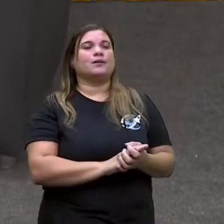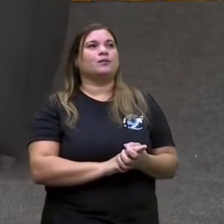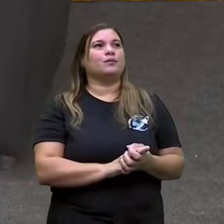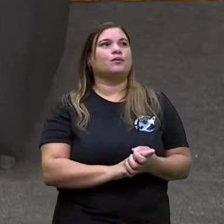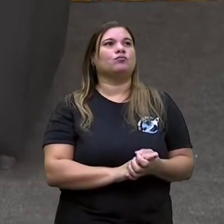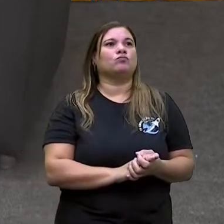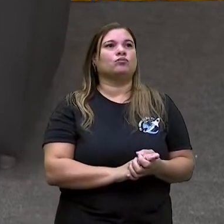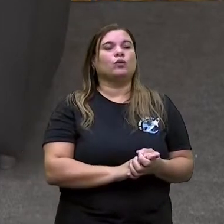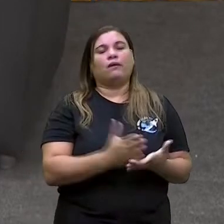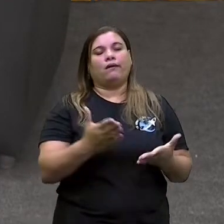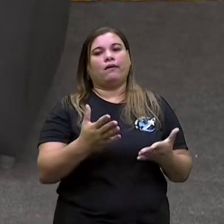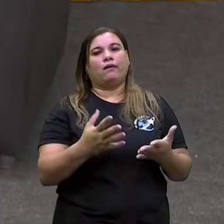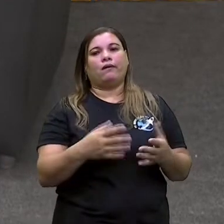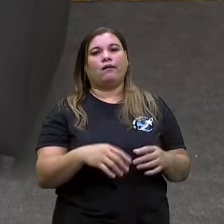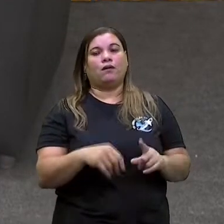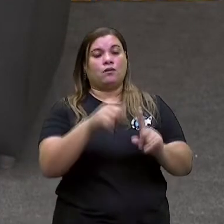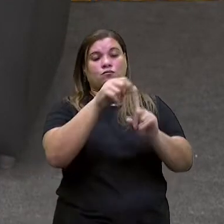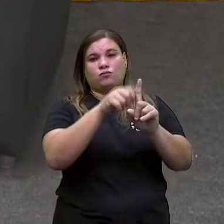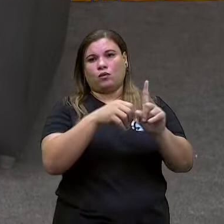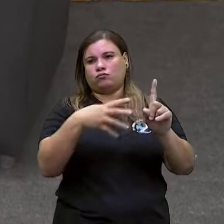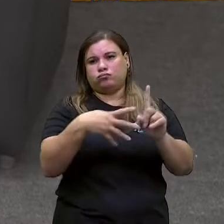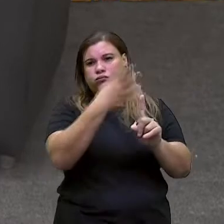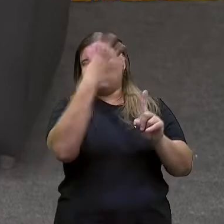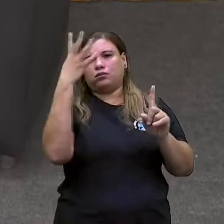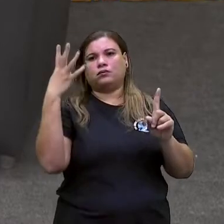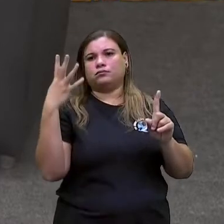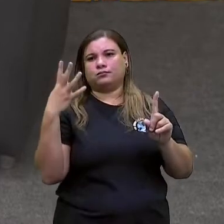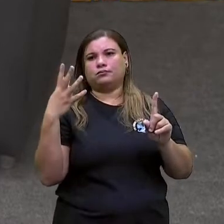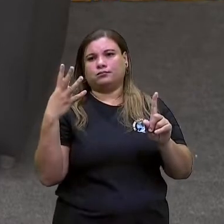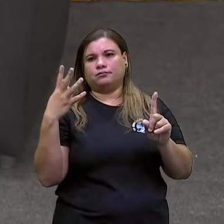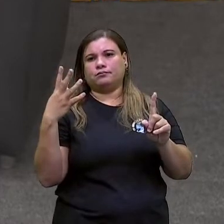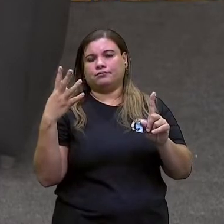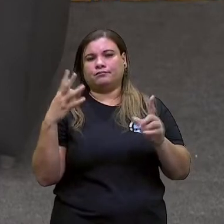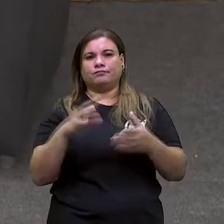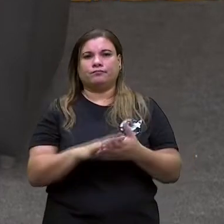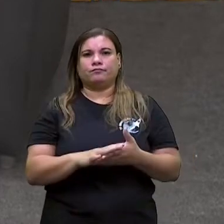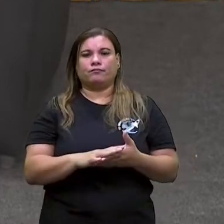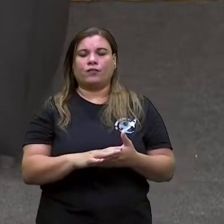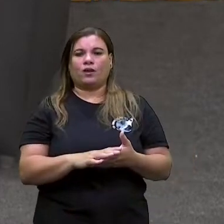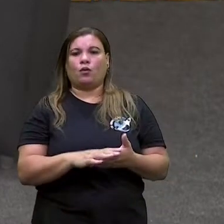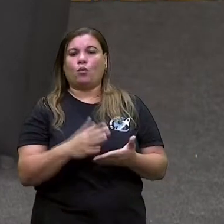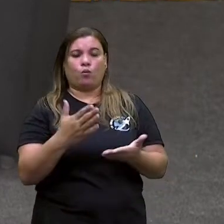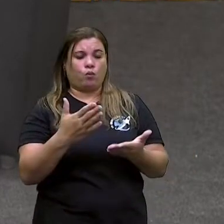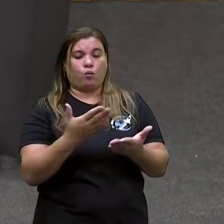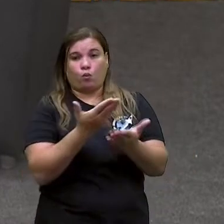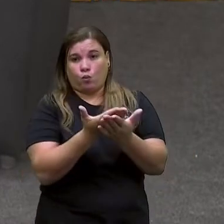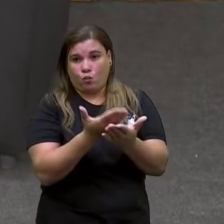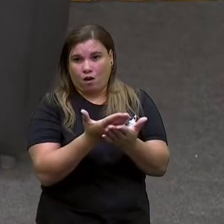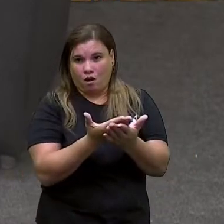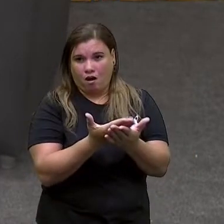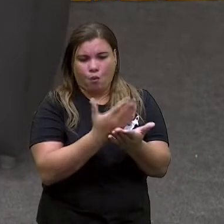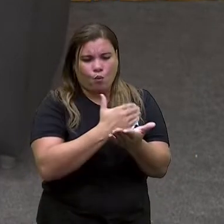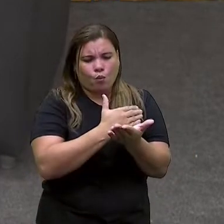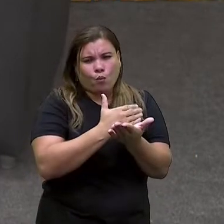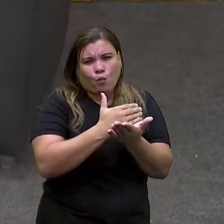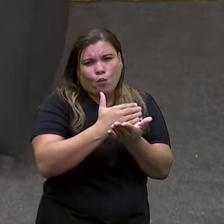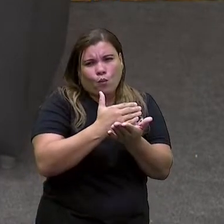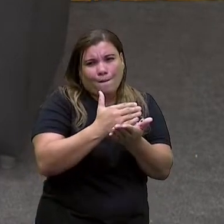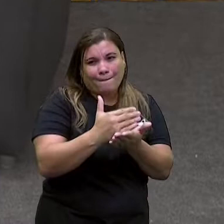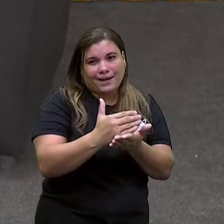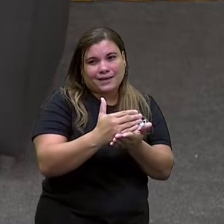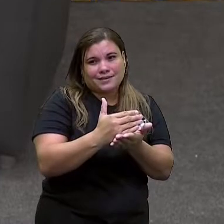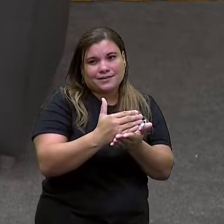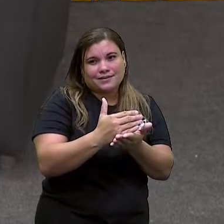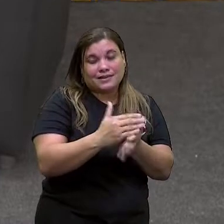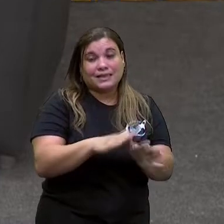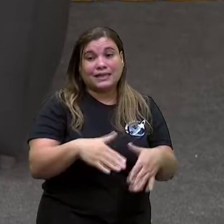ano, normalmente quando o ano escolar inicia. Mas quando o ano os livros são mais vendidos, as pessoas procuram mais livros, principalmente para crianças. As crianças